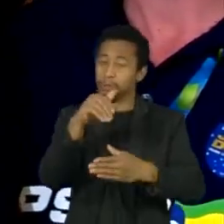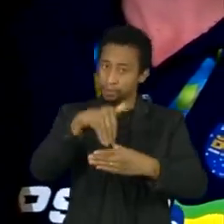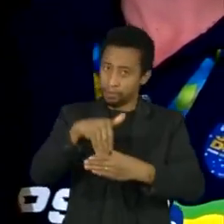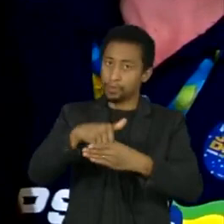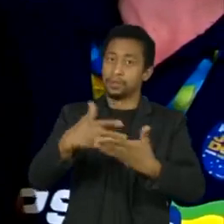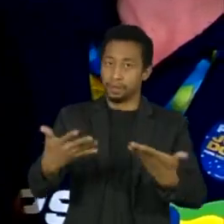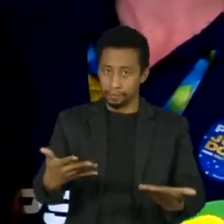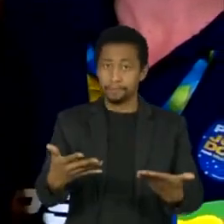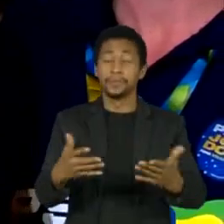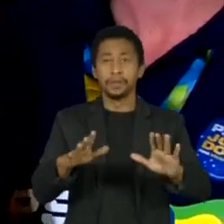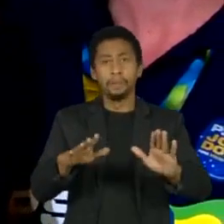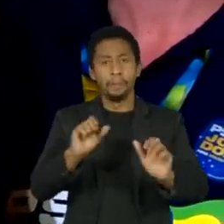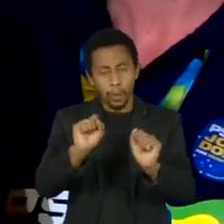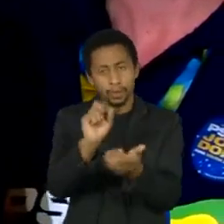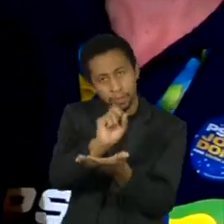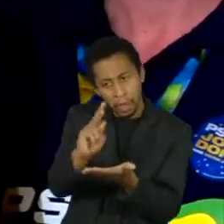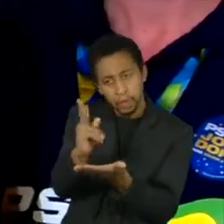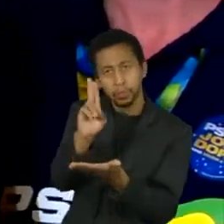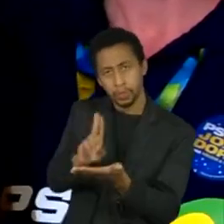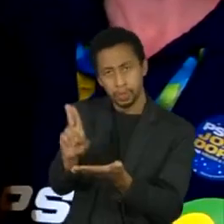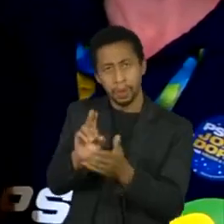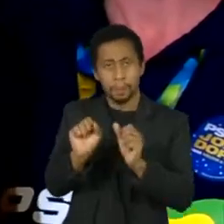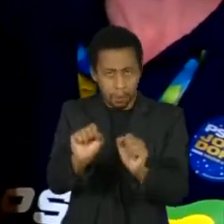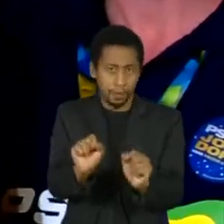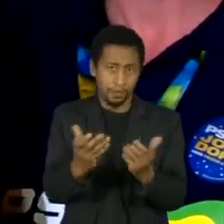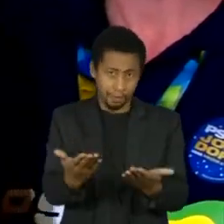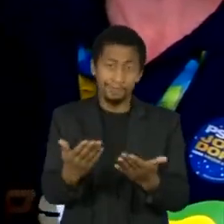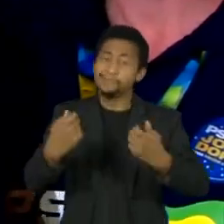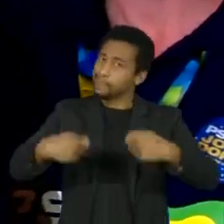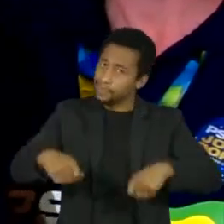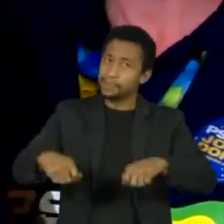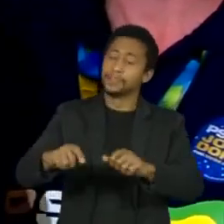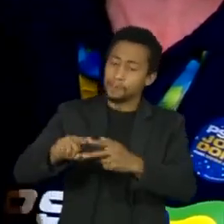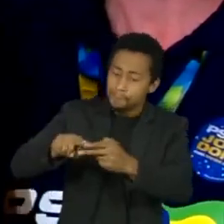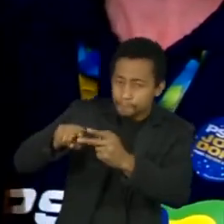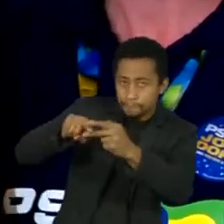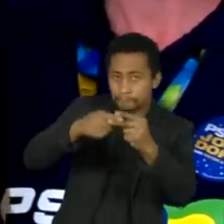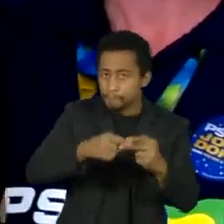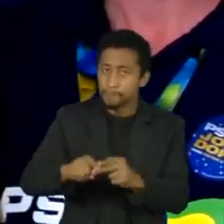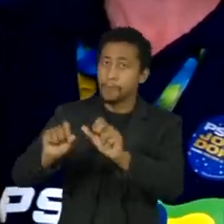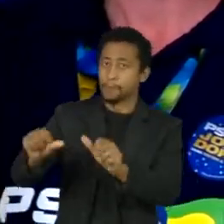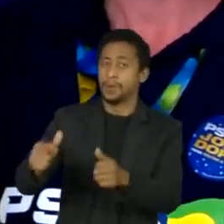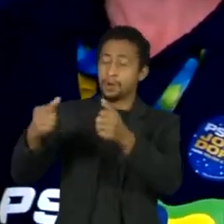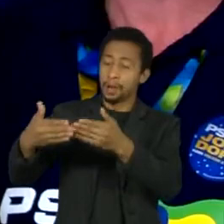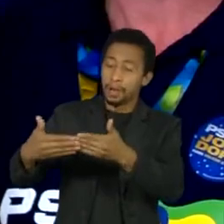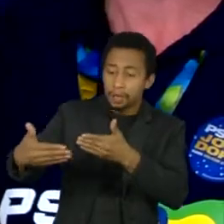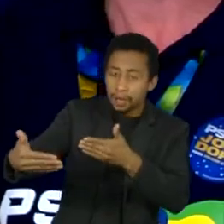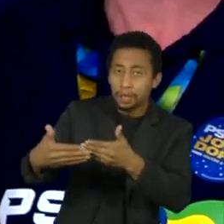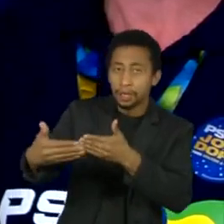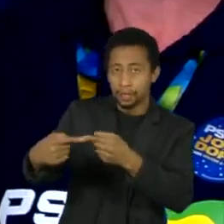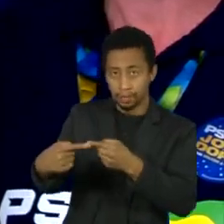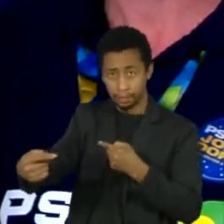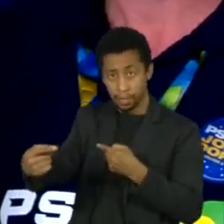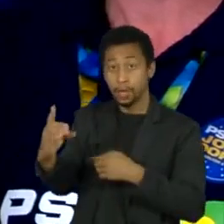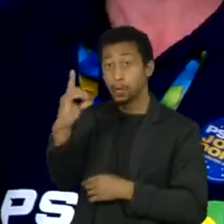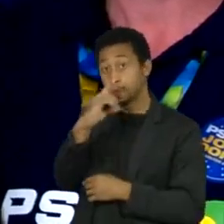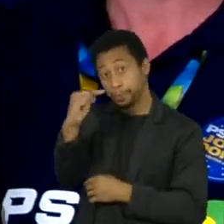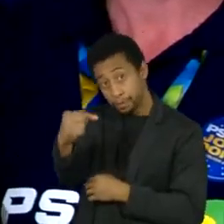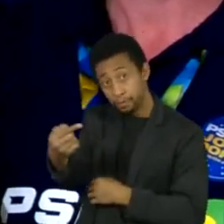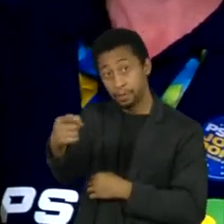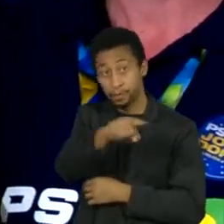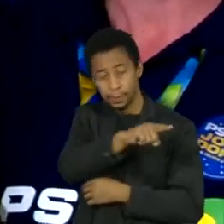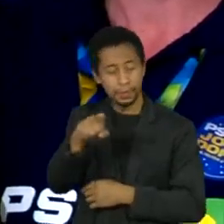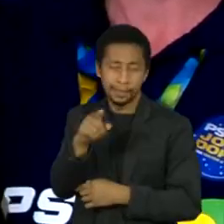eletrônicas estarão disponíveis, o aplicativo pode e deve ser melhorado ao longo da semana. E no próximo domingo, aqueles que não